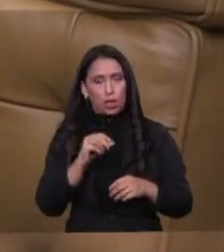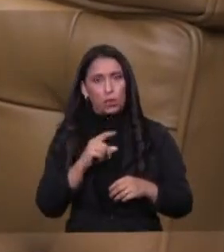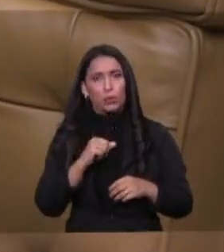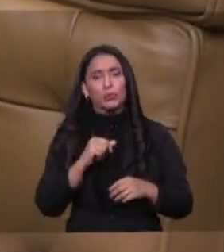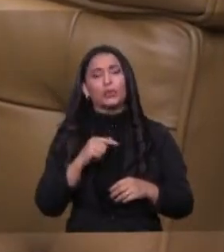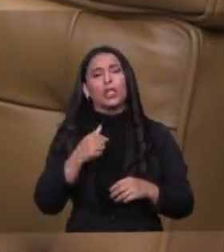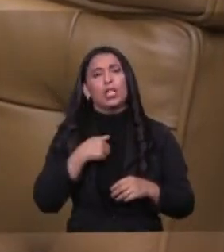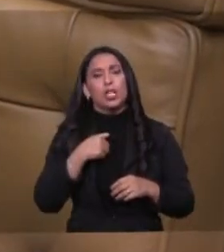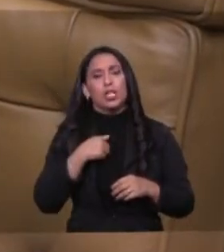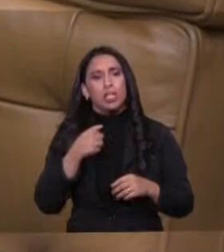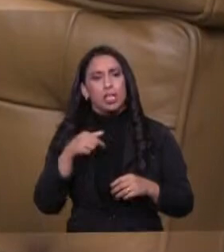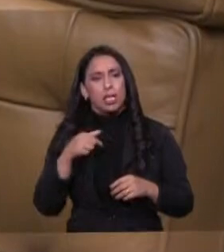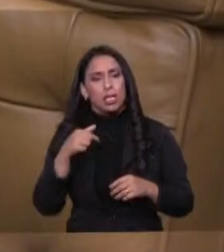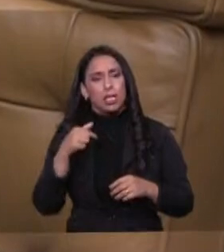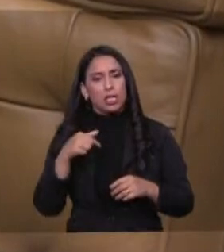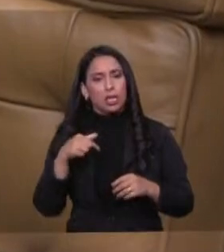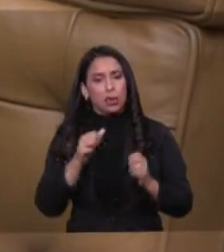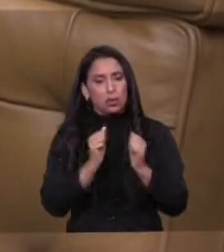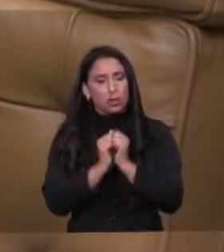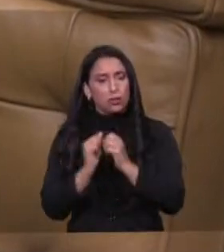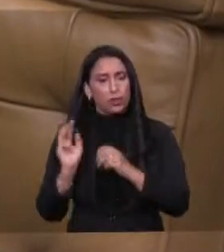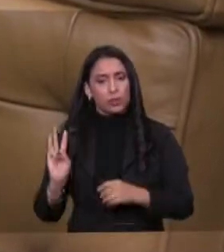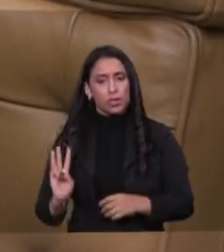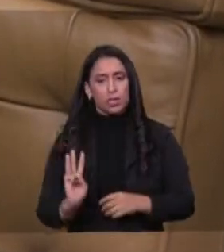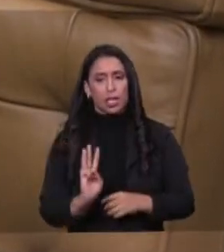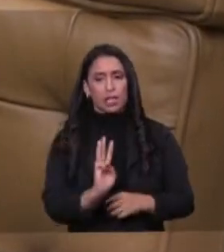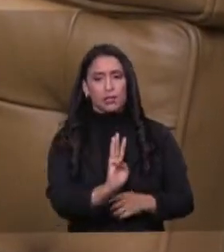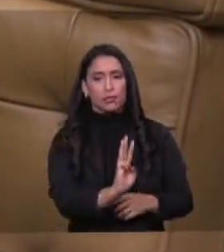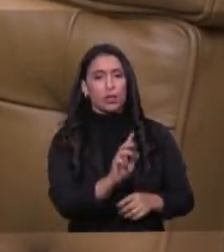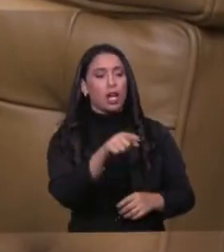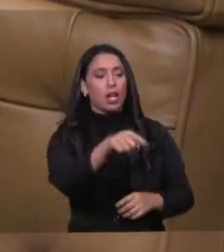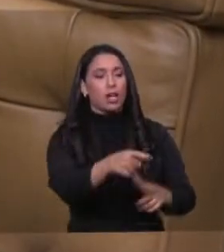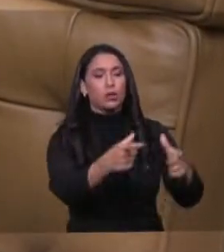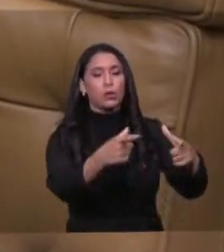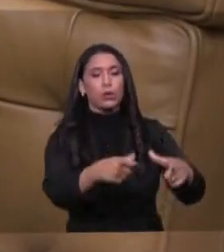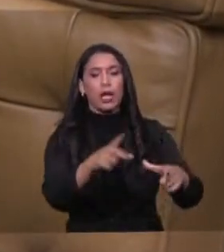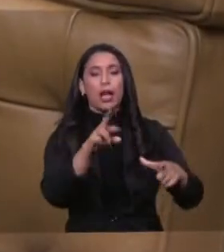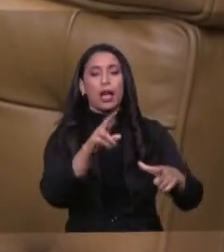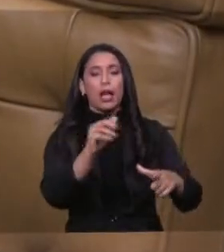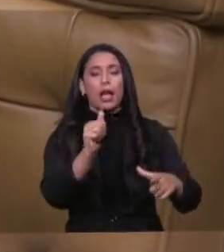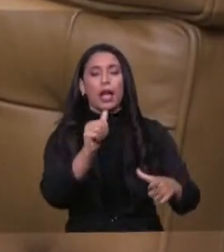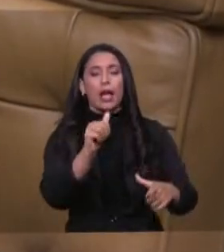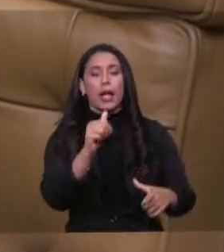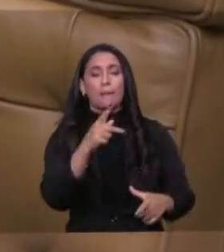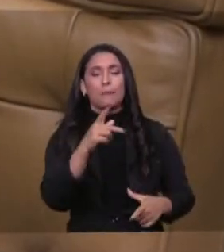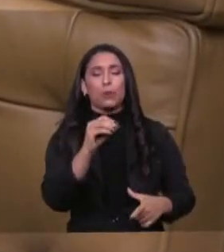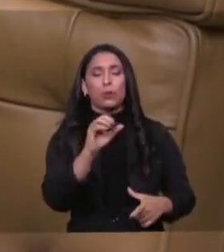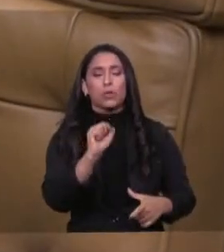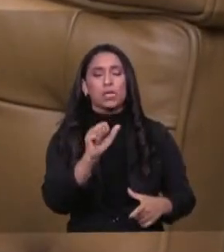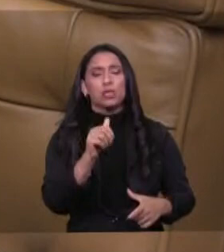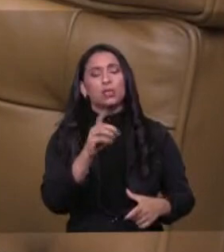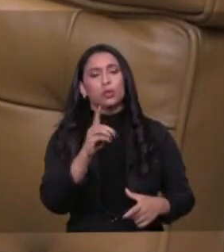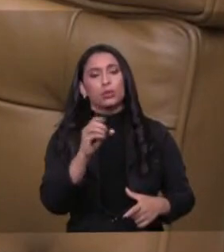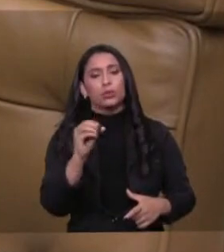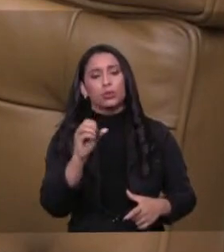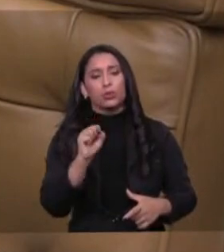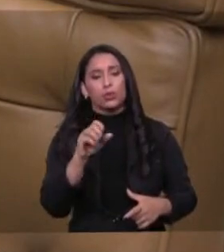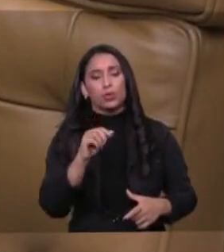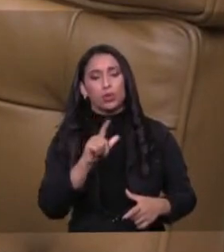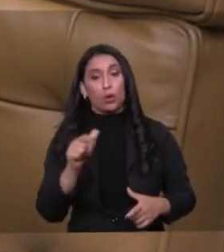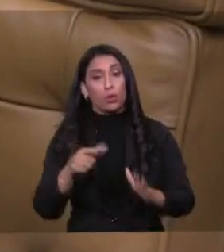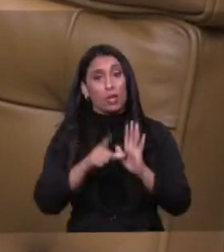à Raposa Serra do Sol, antes do encerramento do julgamento, quando o julgamento se iniciava. E,